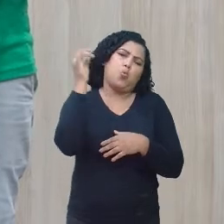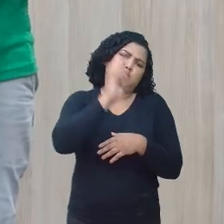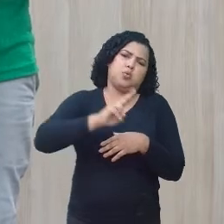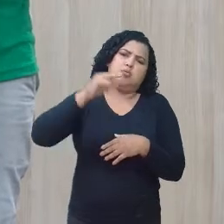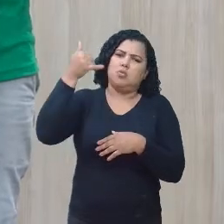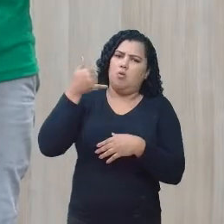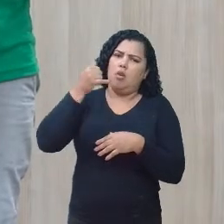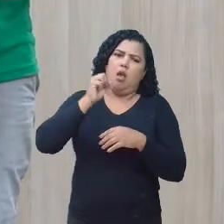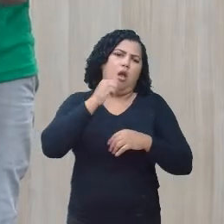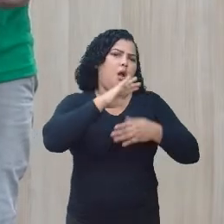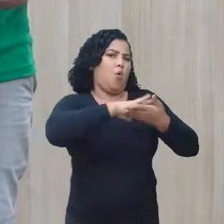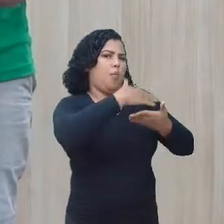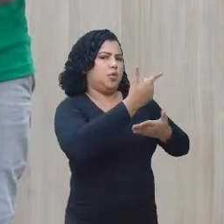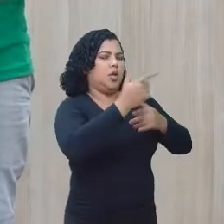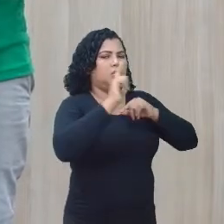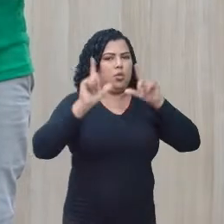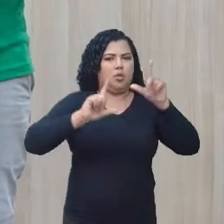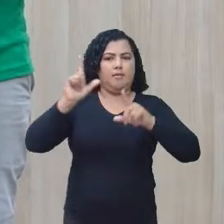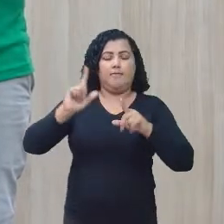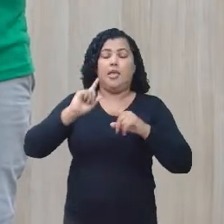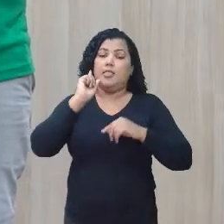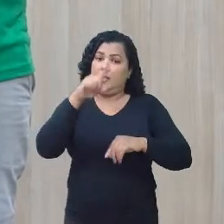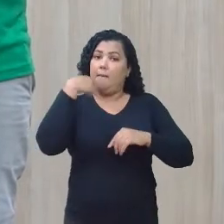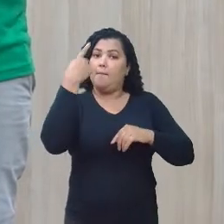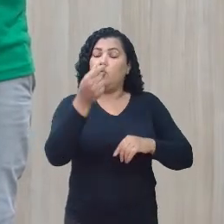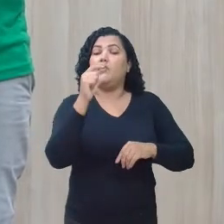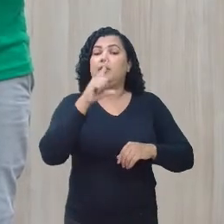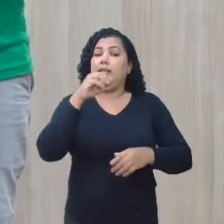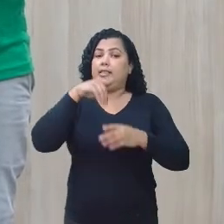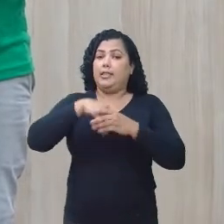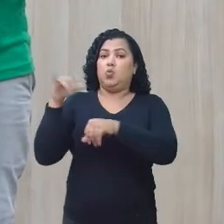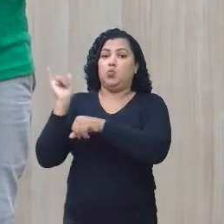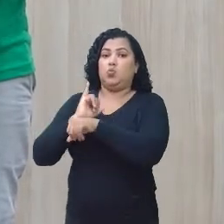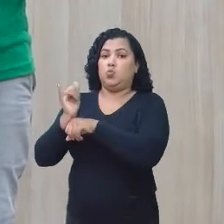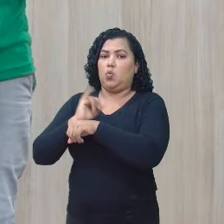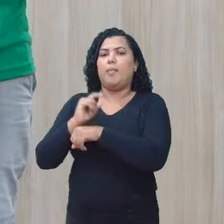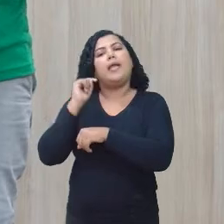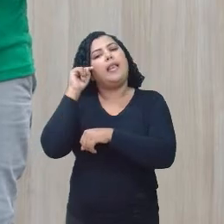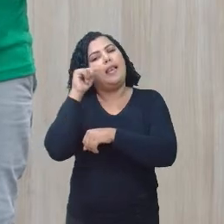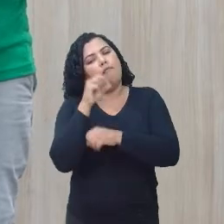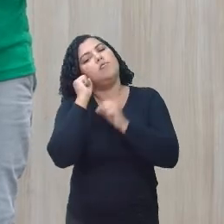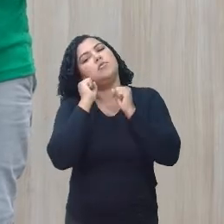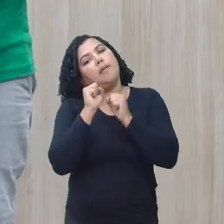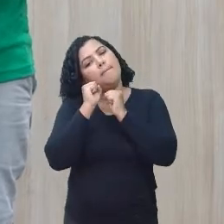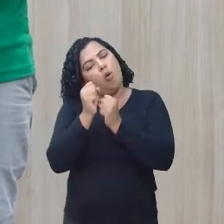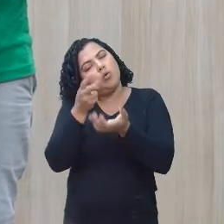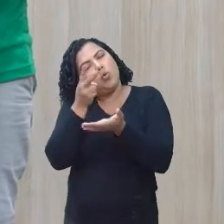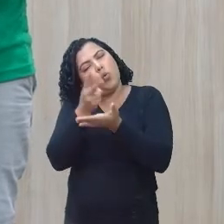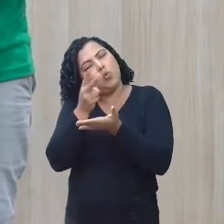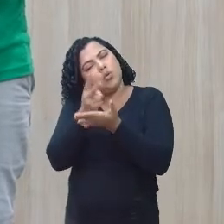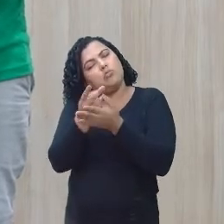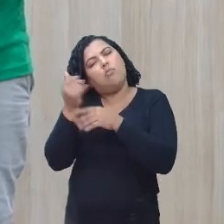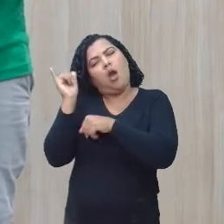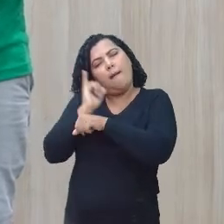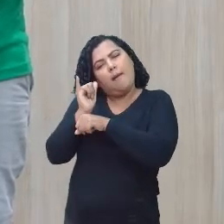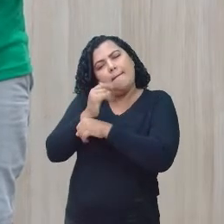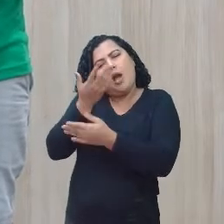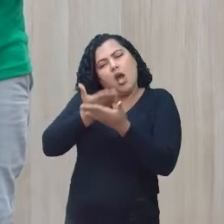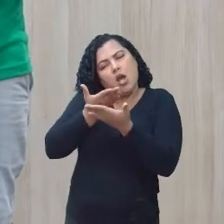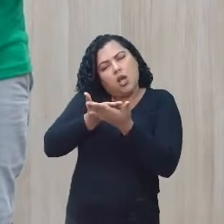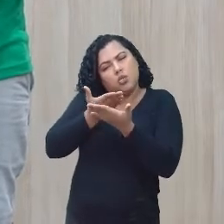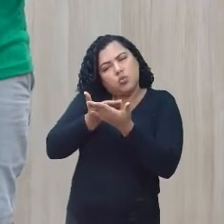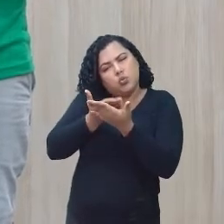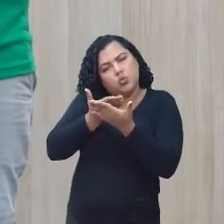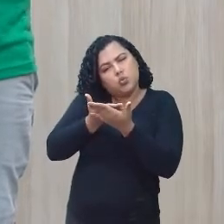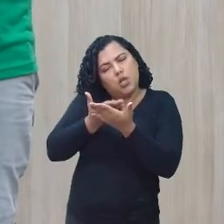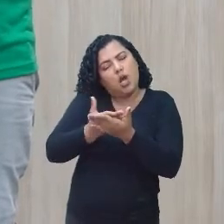pela TV, em breve ela vai estar lá no nosso canal no YouTube e é por lá que você mantém o contato conosco nesse momento,